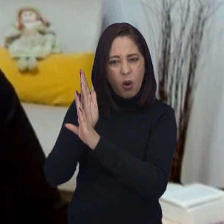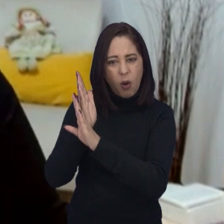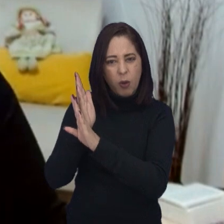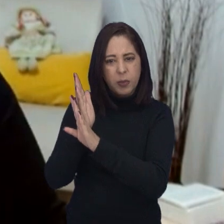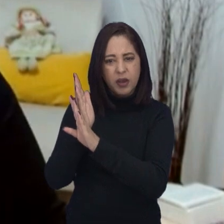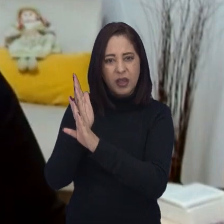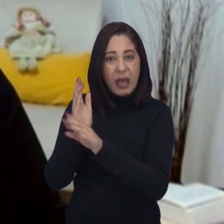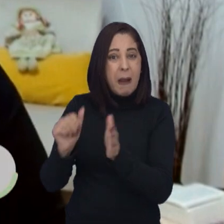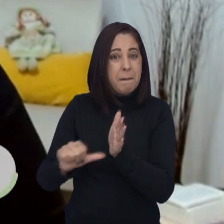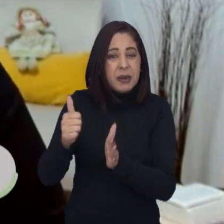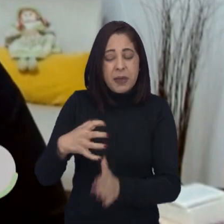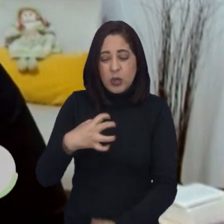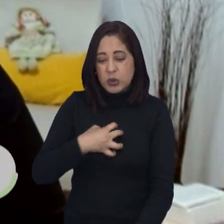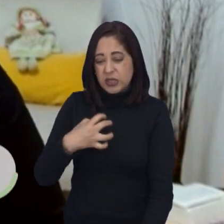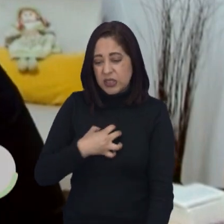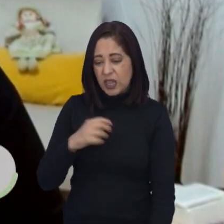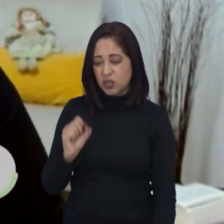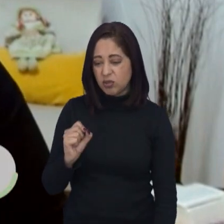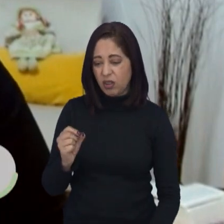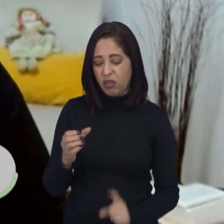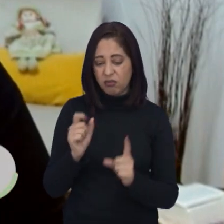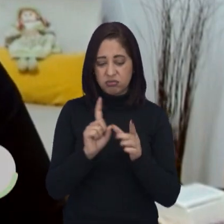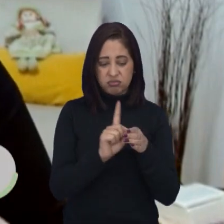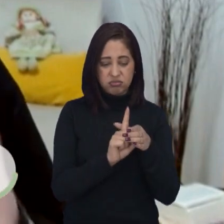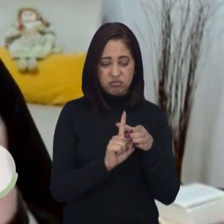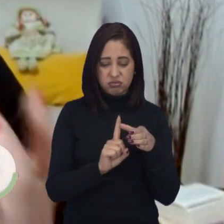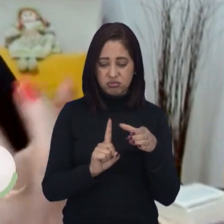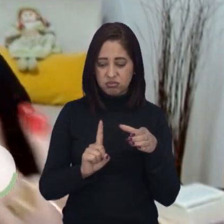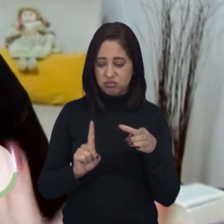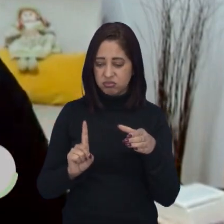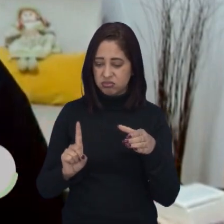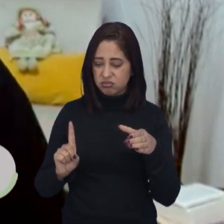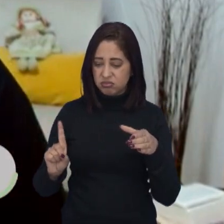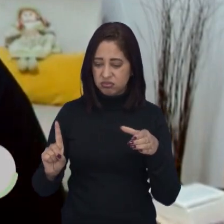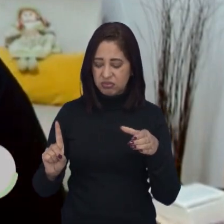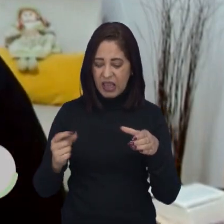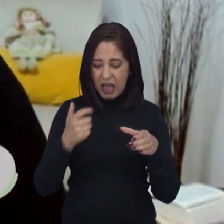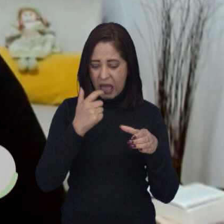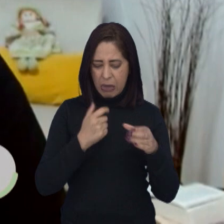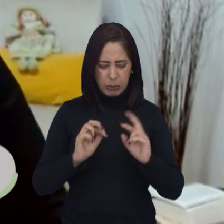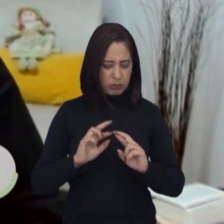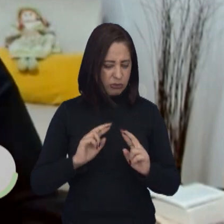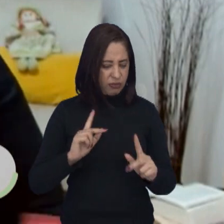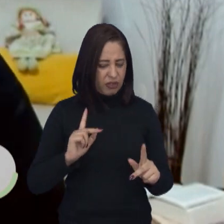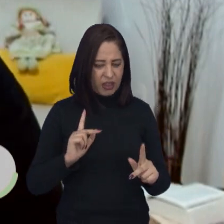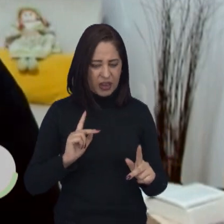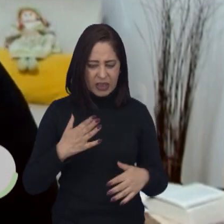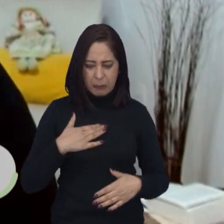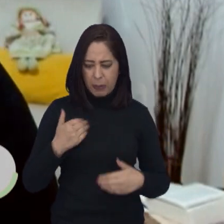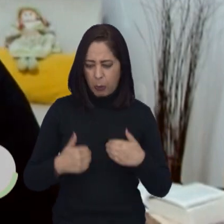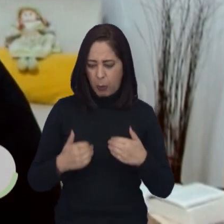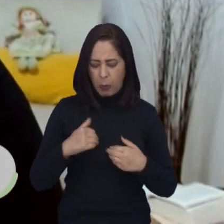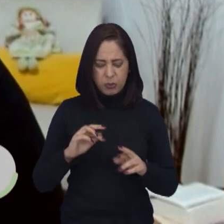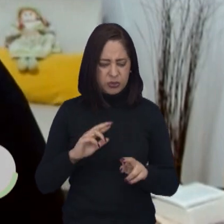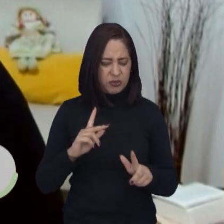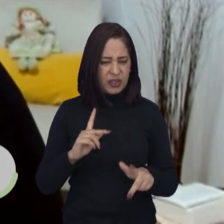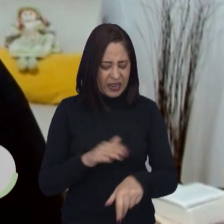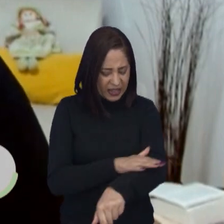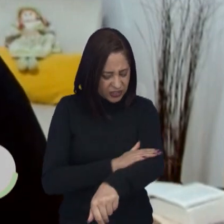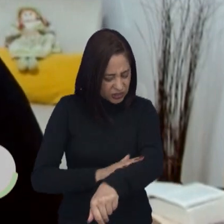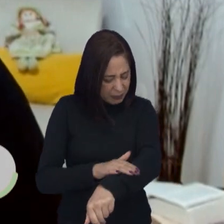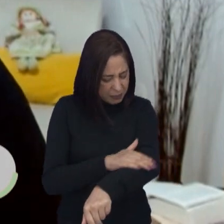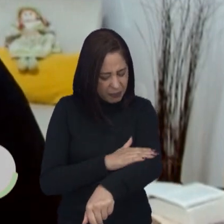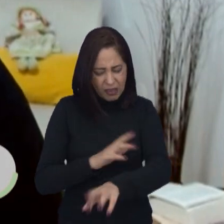uma rejeição, é uma exclusão, porque a gente fica diferente das outras pessoas,